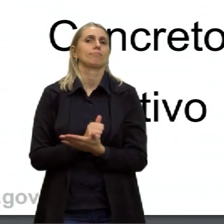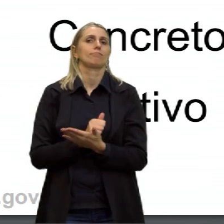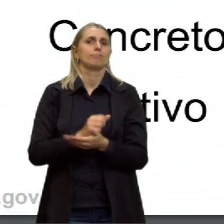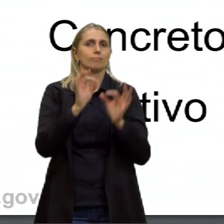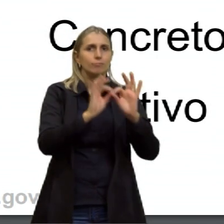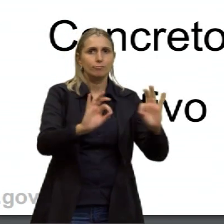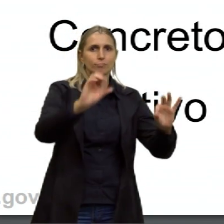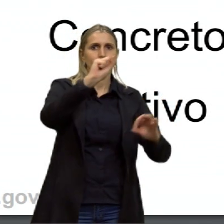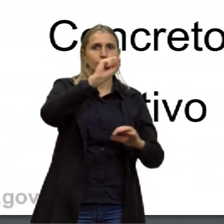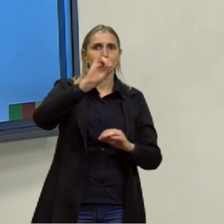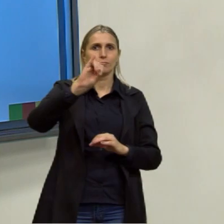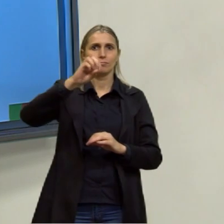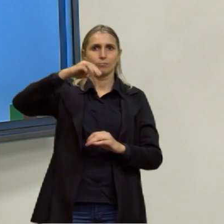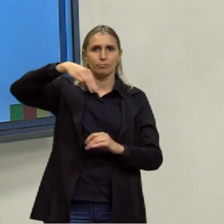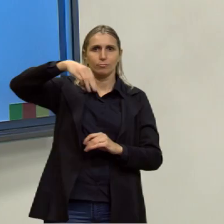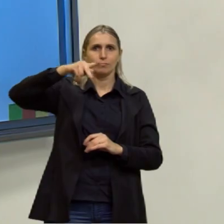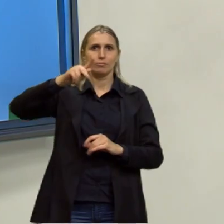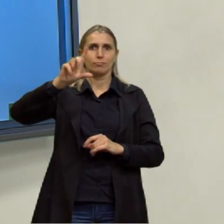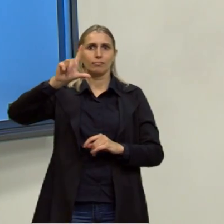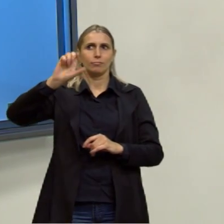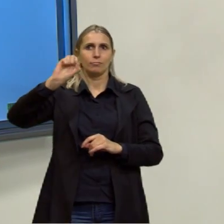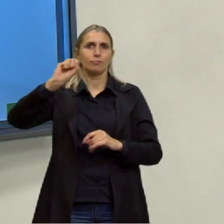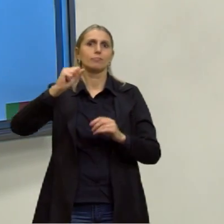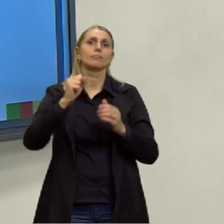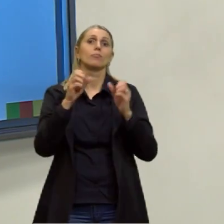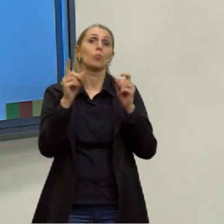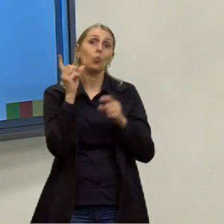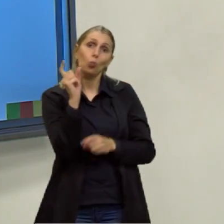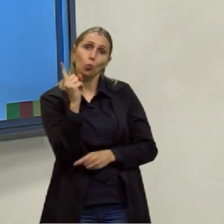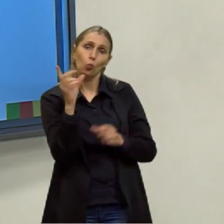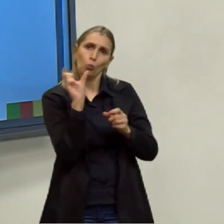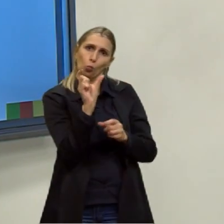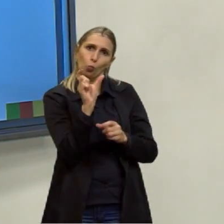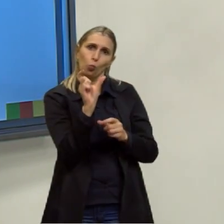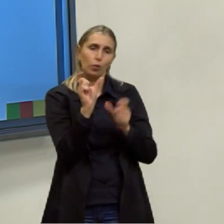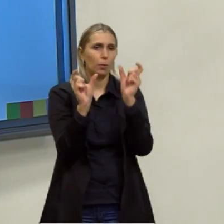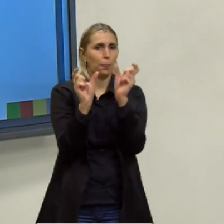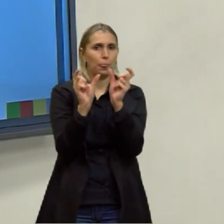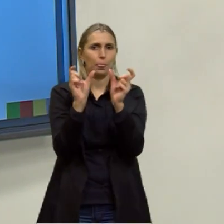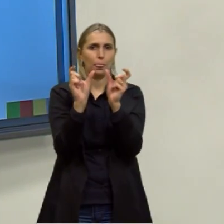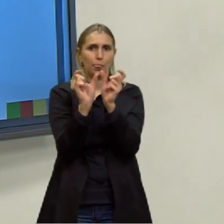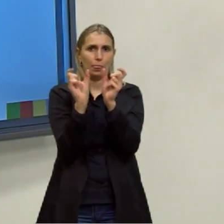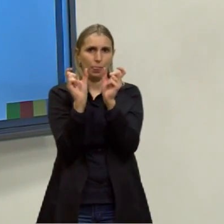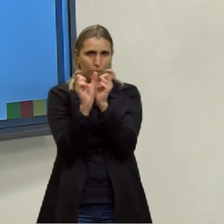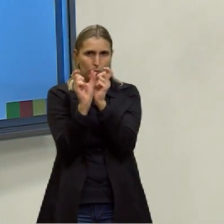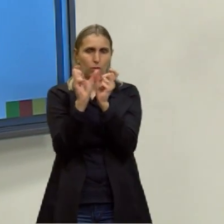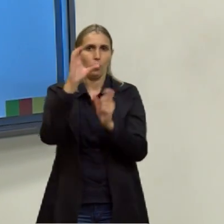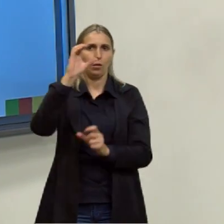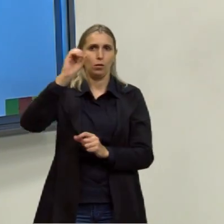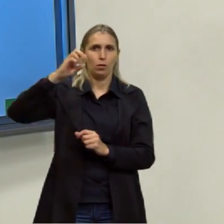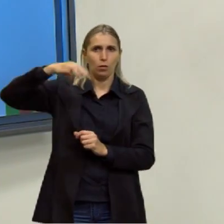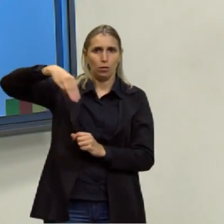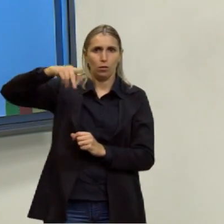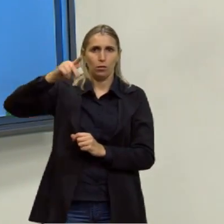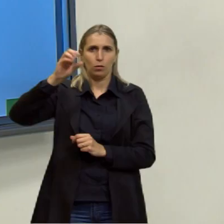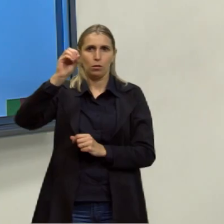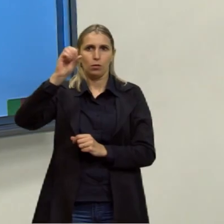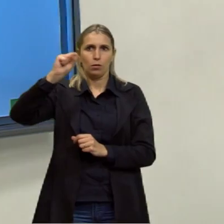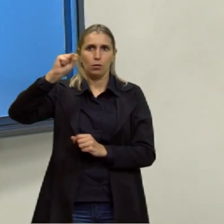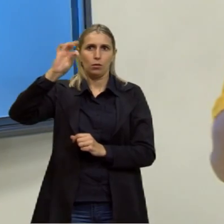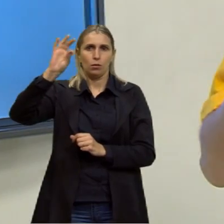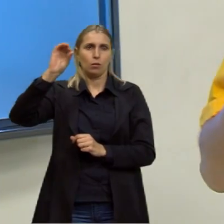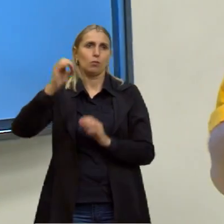simples ele é formado por uma palavra só composto quando eu tenho mais de uma palavra para formar aquele mesmo substantivo